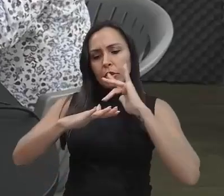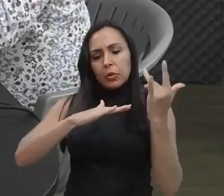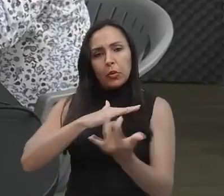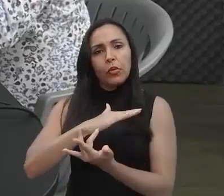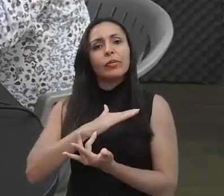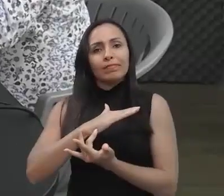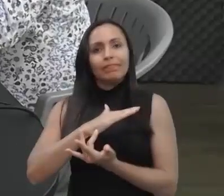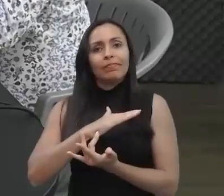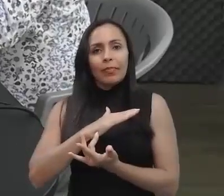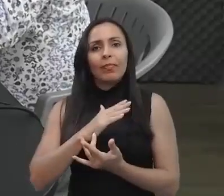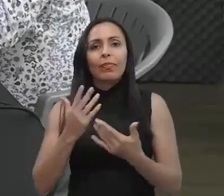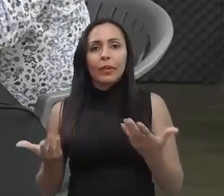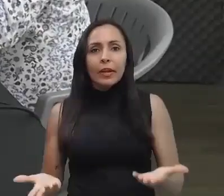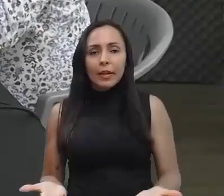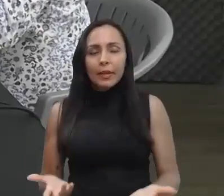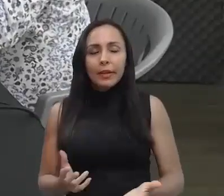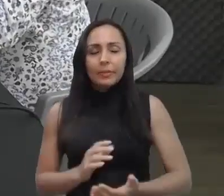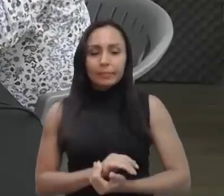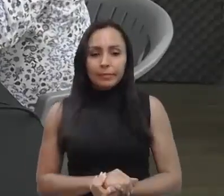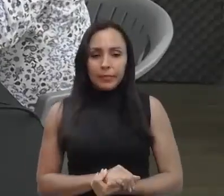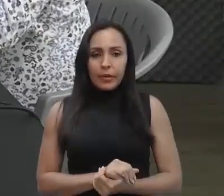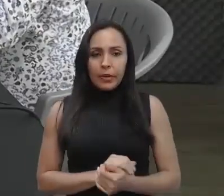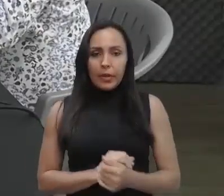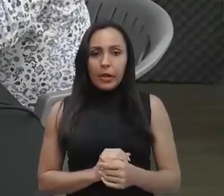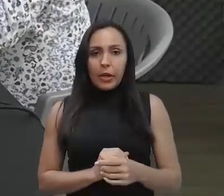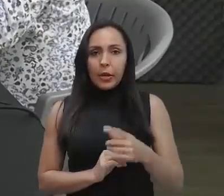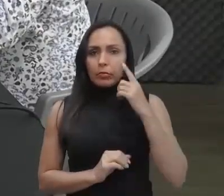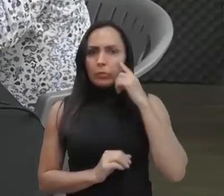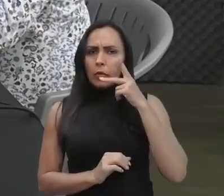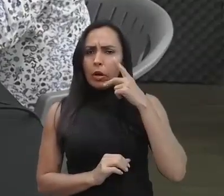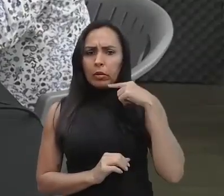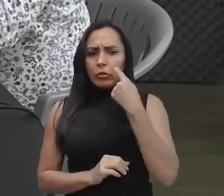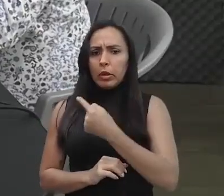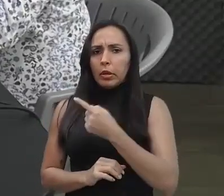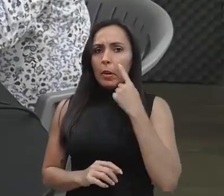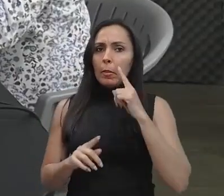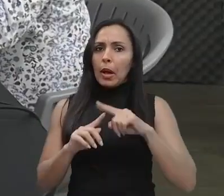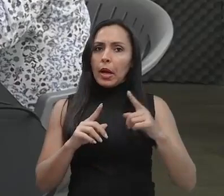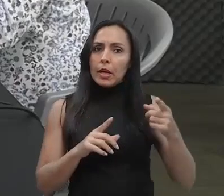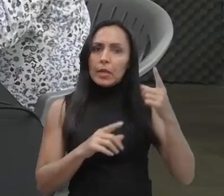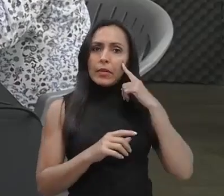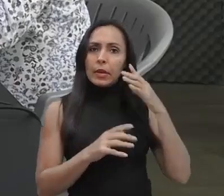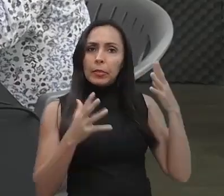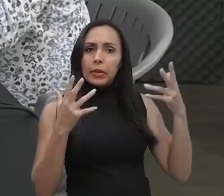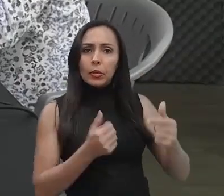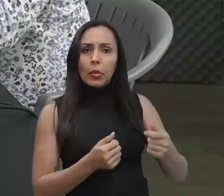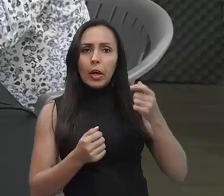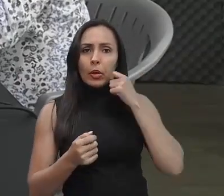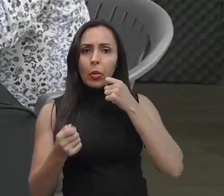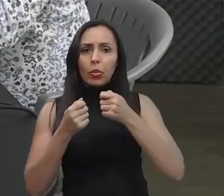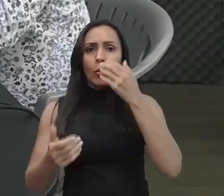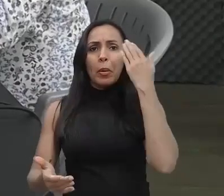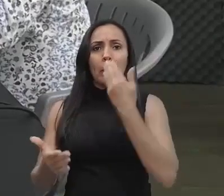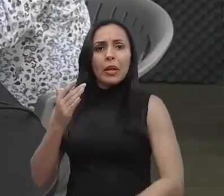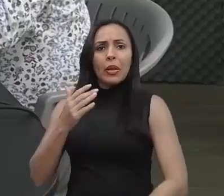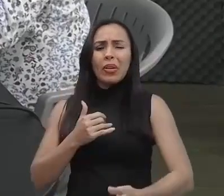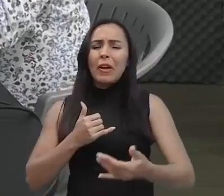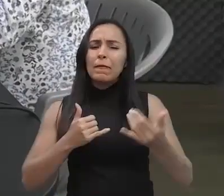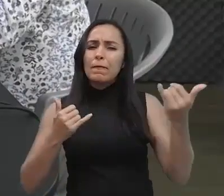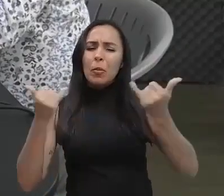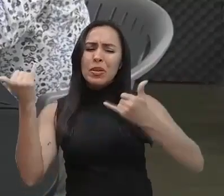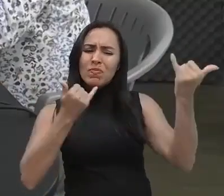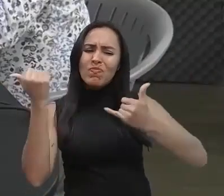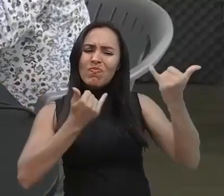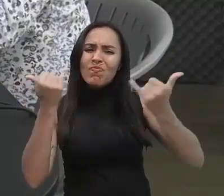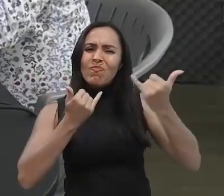a gente eu não digo a gente mas eu acho que toda a imprensa perder o controle né das informações porque é muita